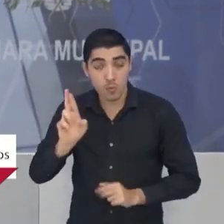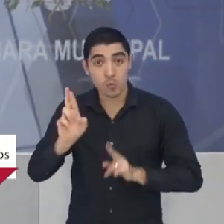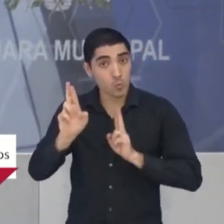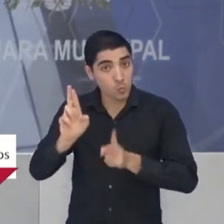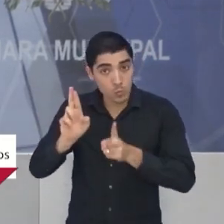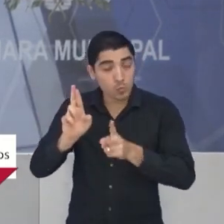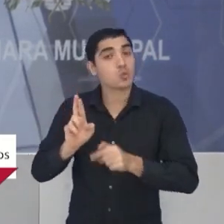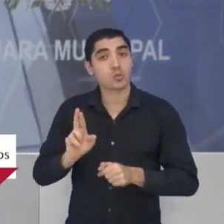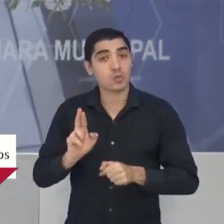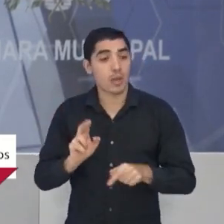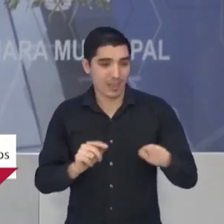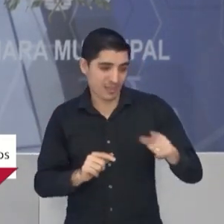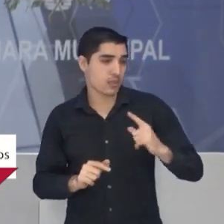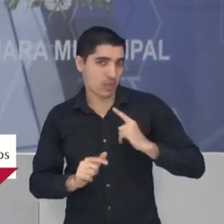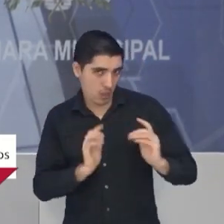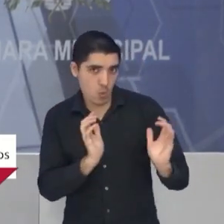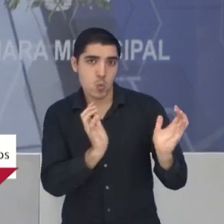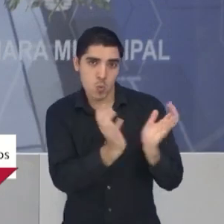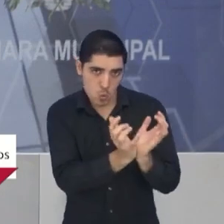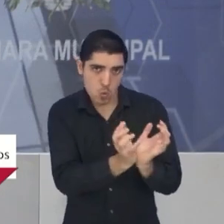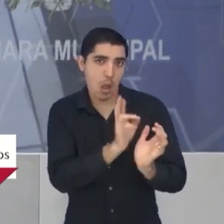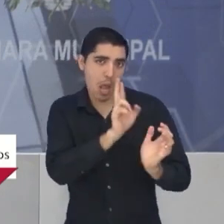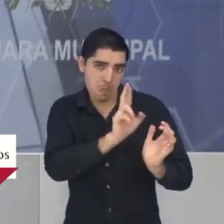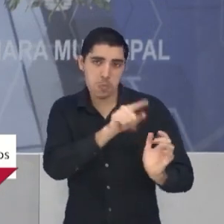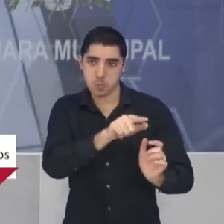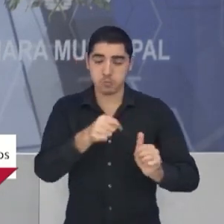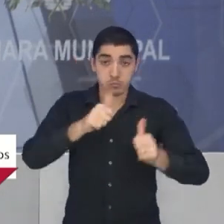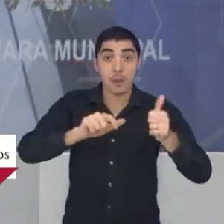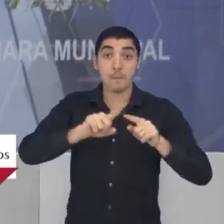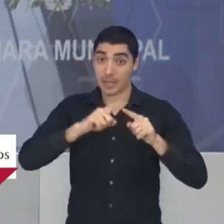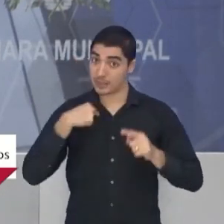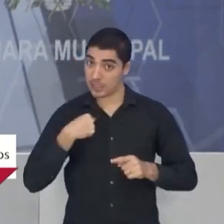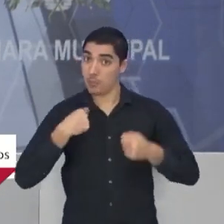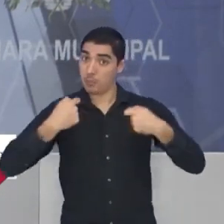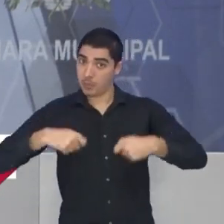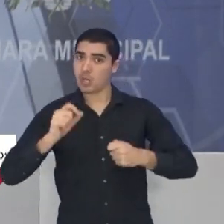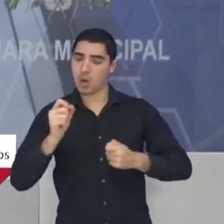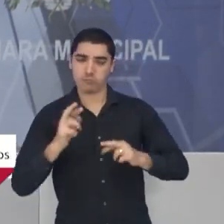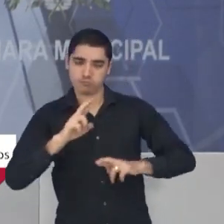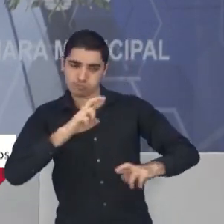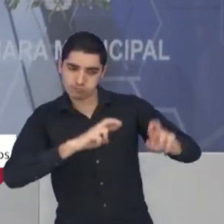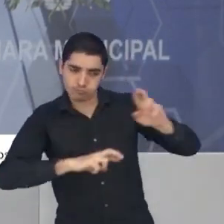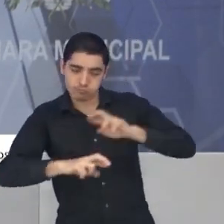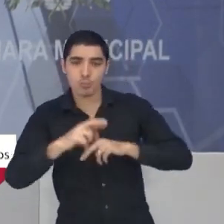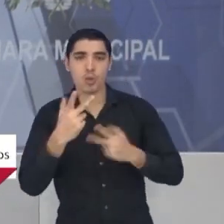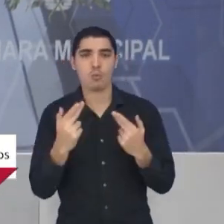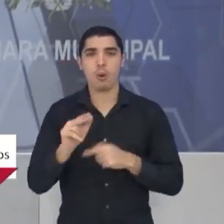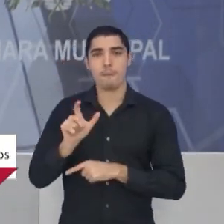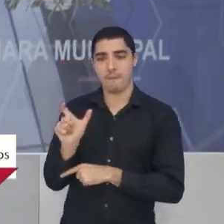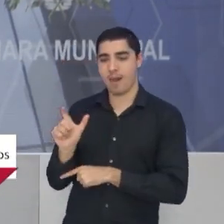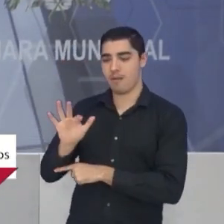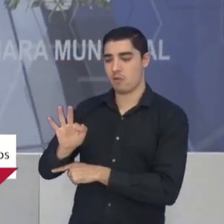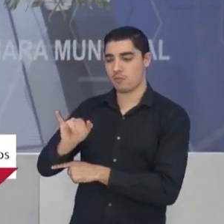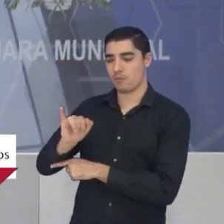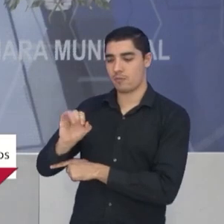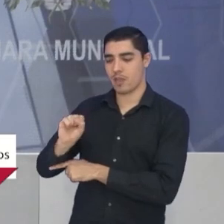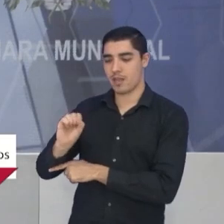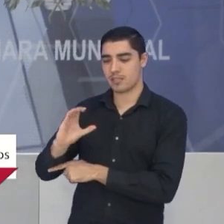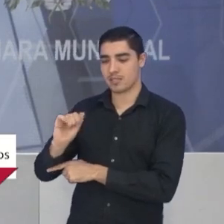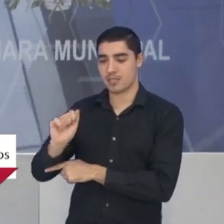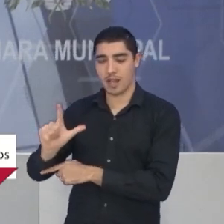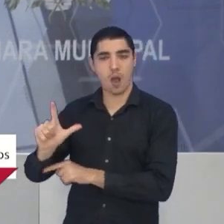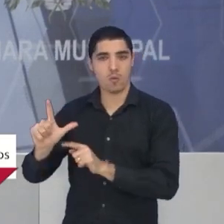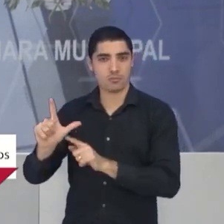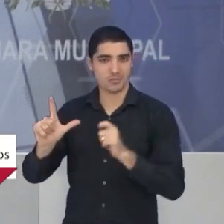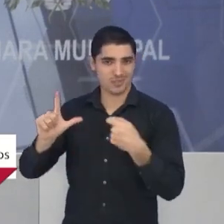Vetor Você agora é um fiscal da execução daquele serviço você não o executa